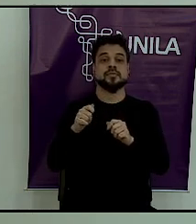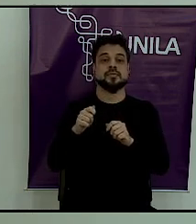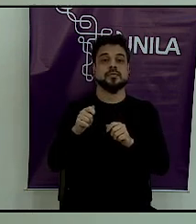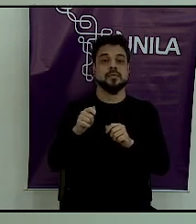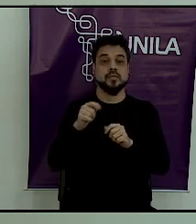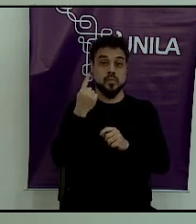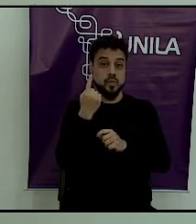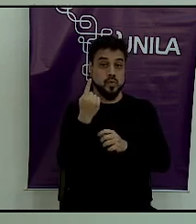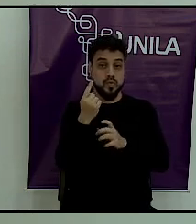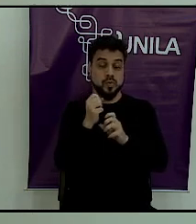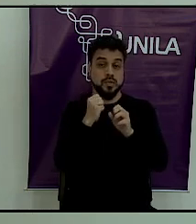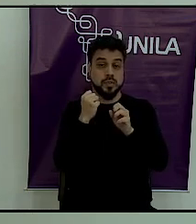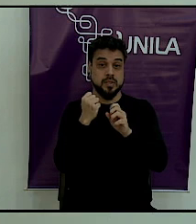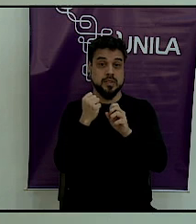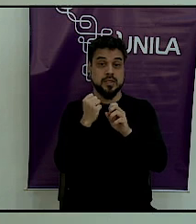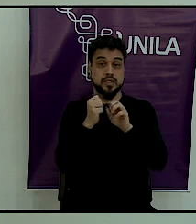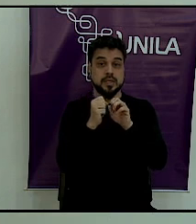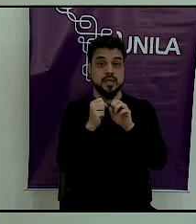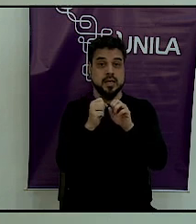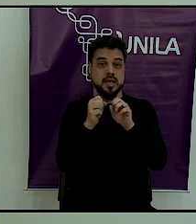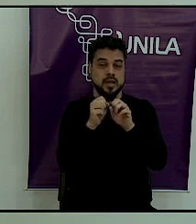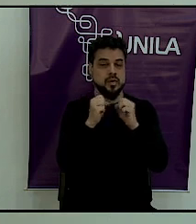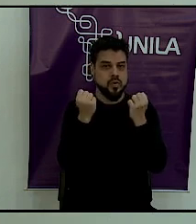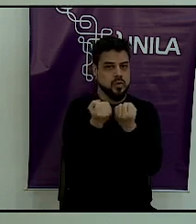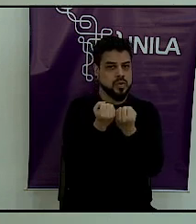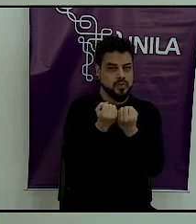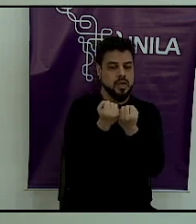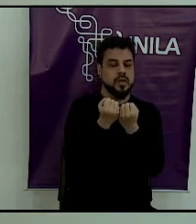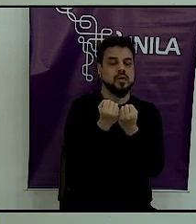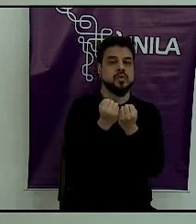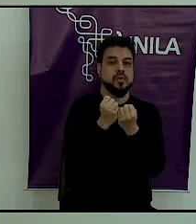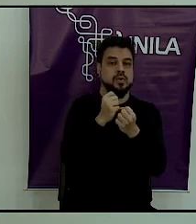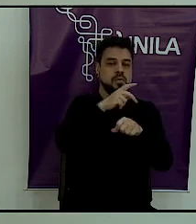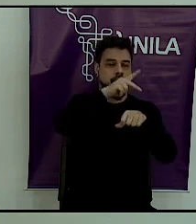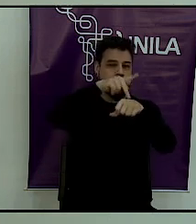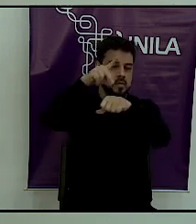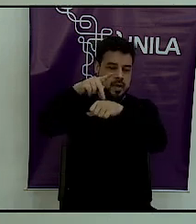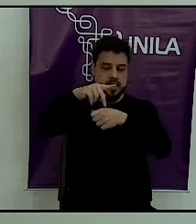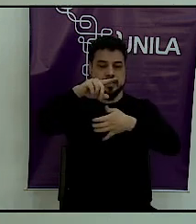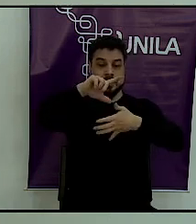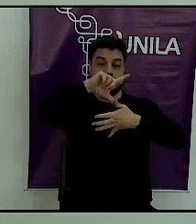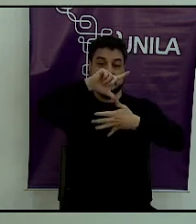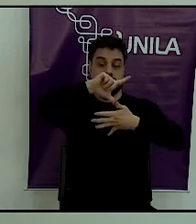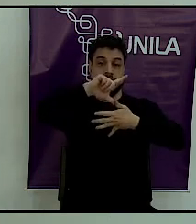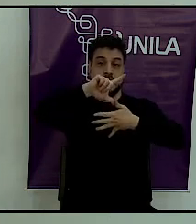um seminário internacional latino-americano, caribenho,